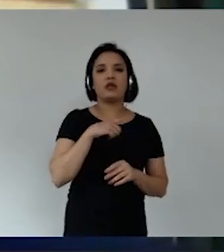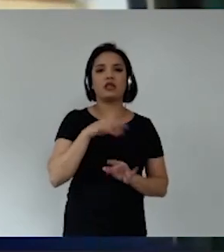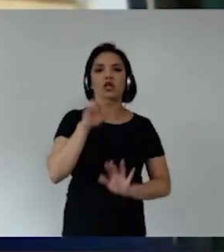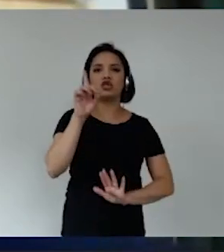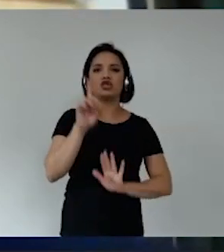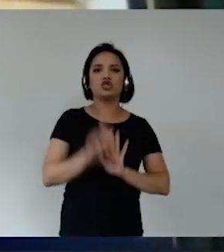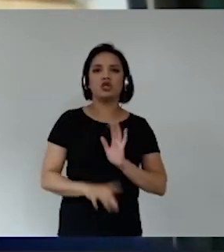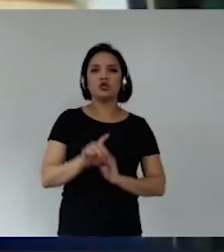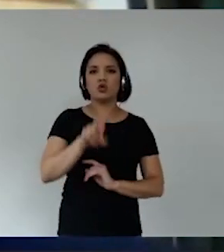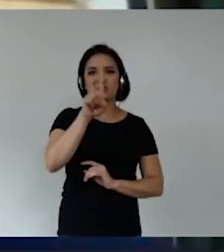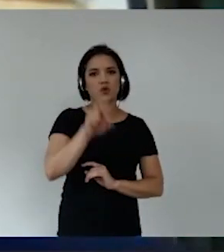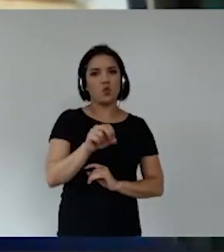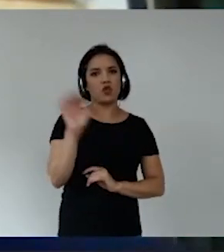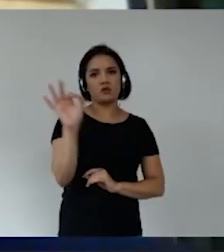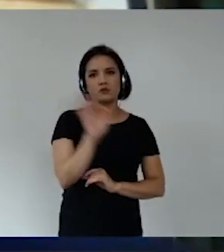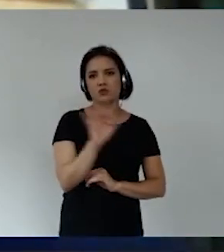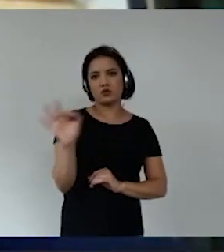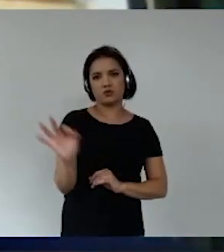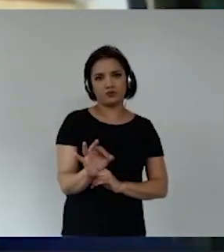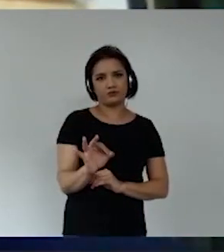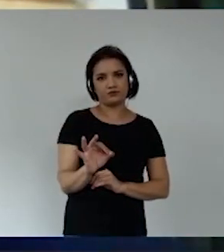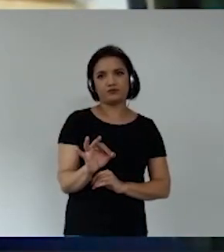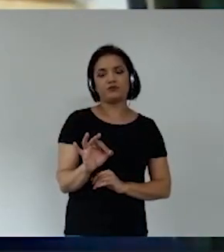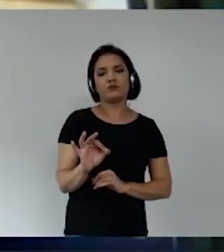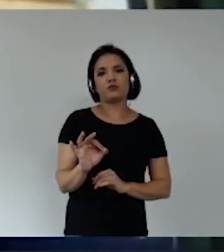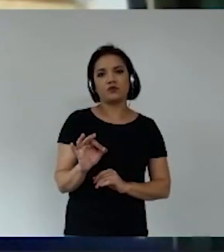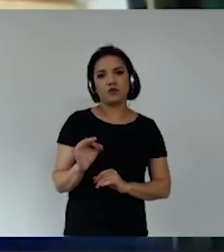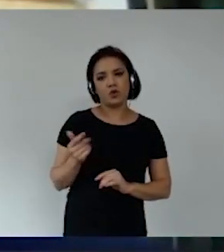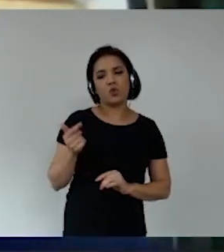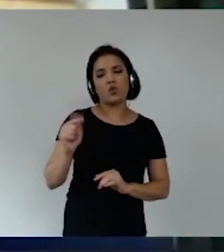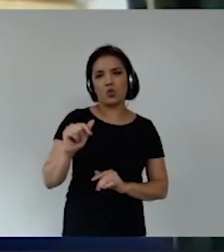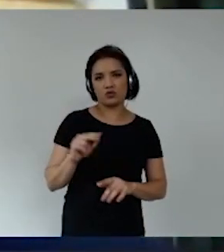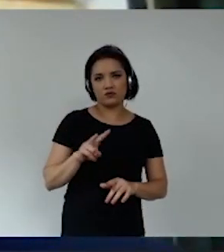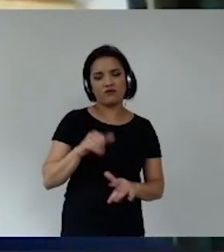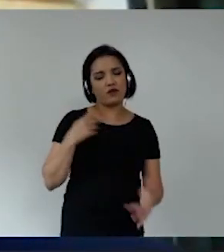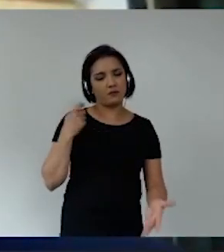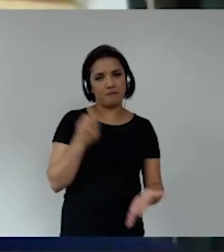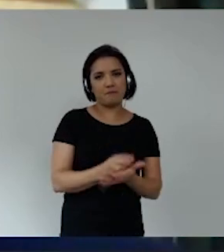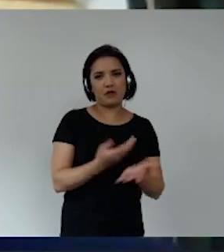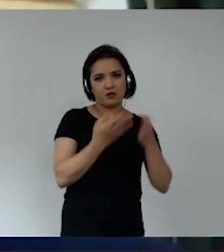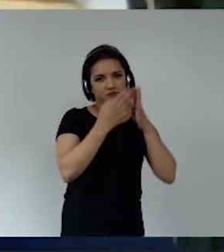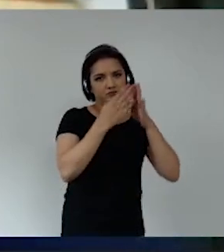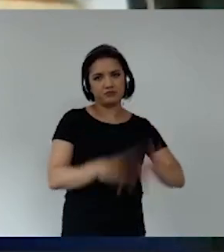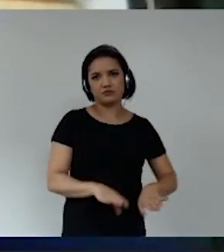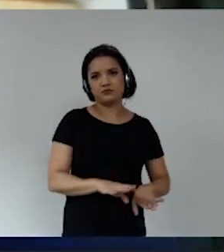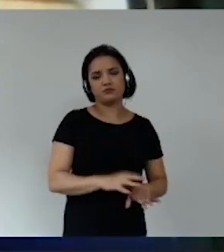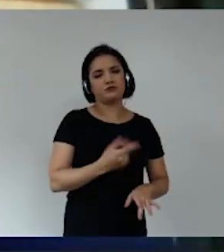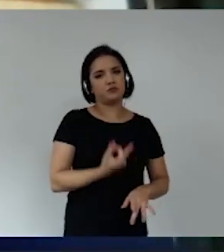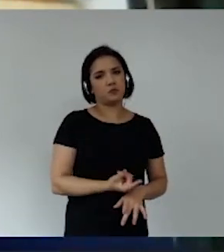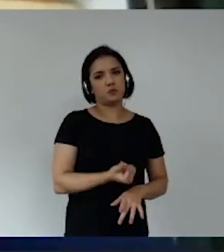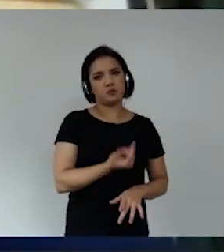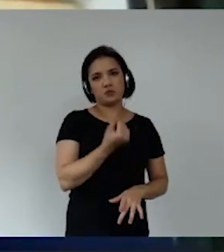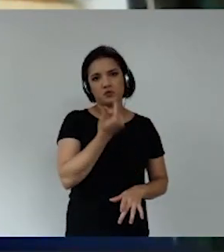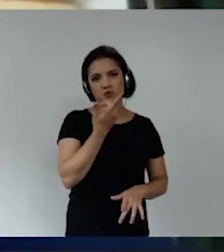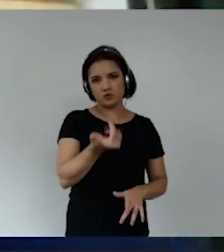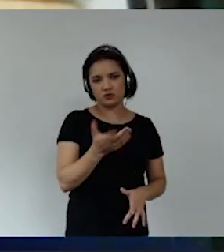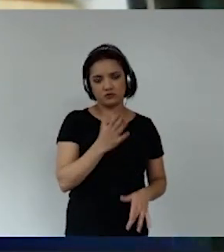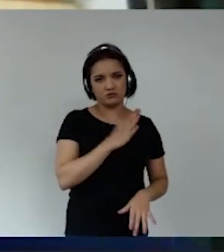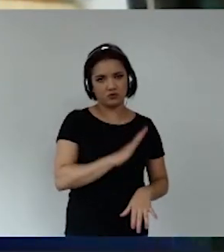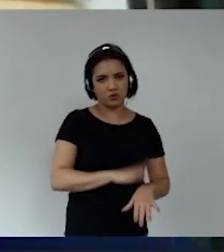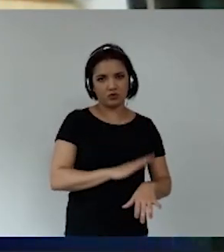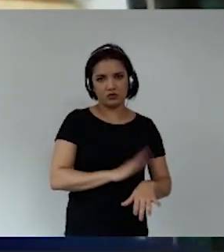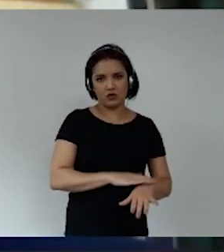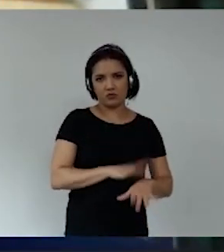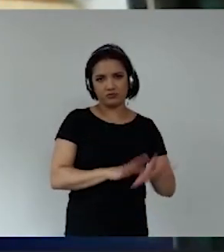a 50% e arcará com 50% dos honorários de sucumbência e com as custas